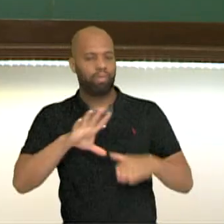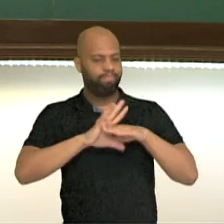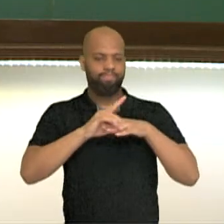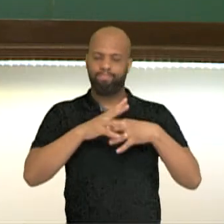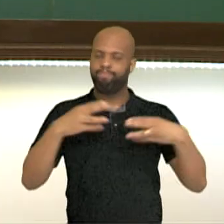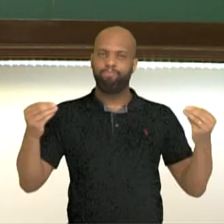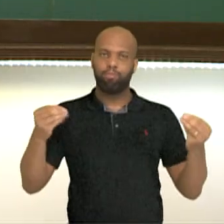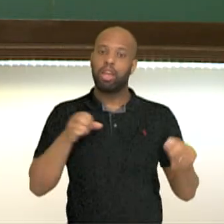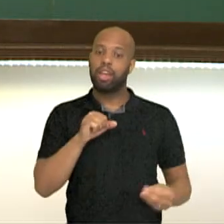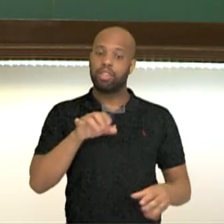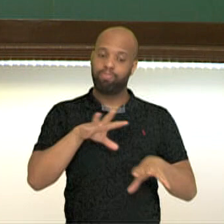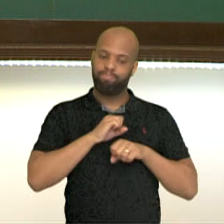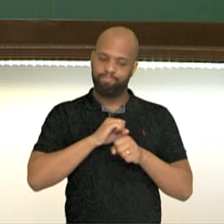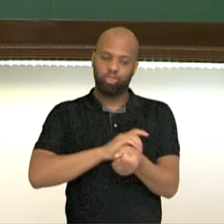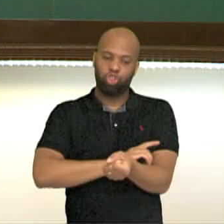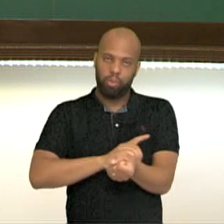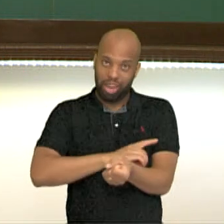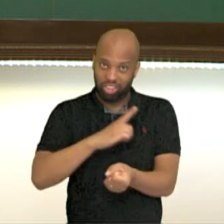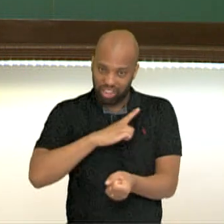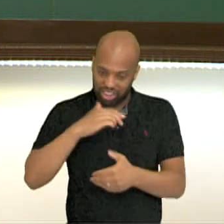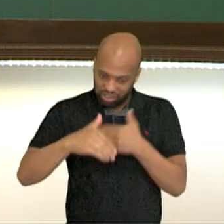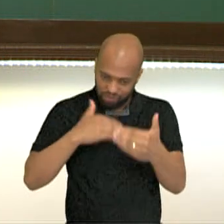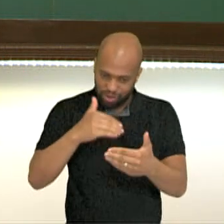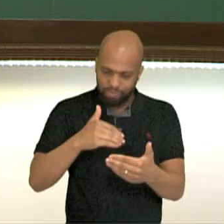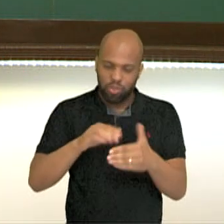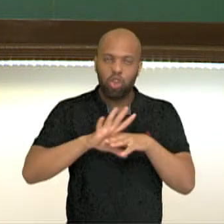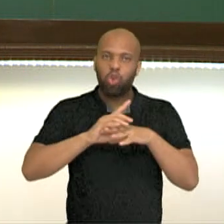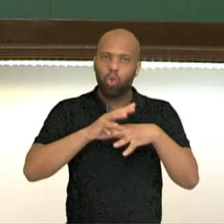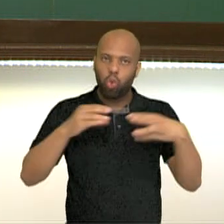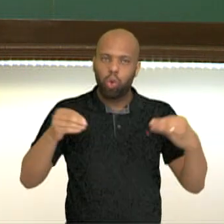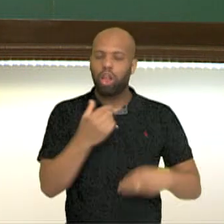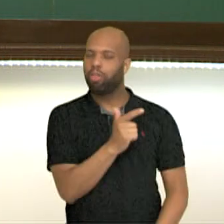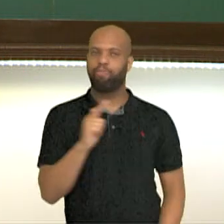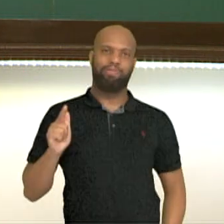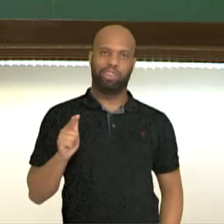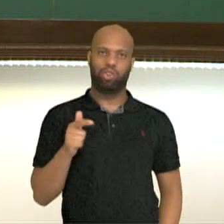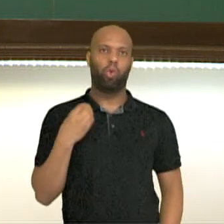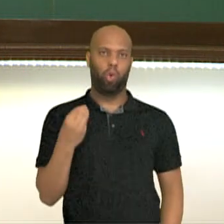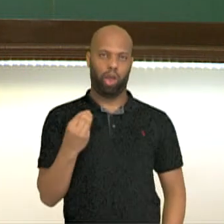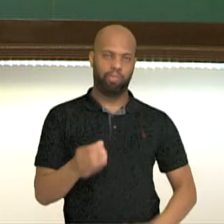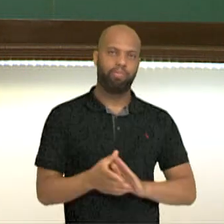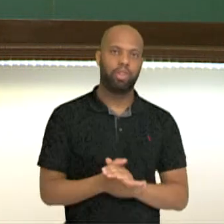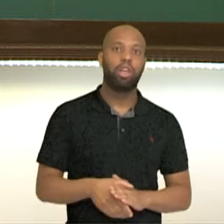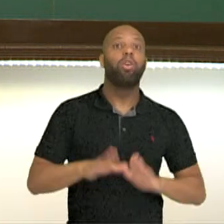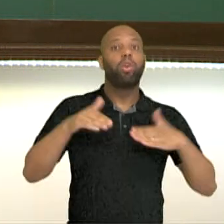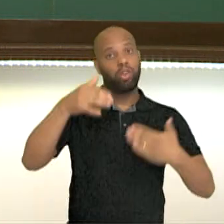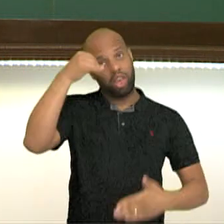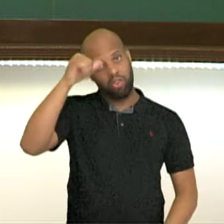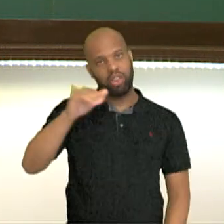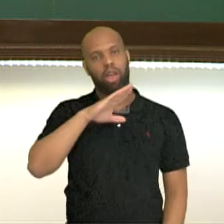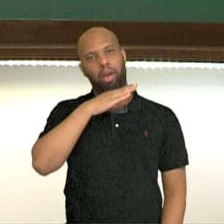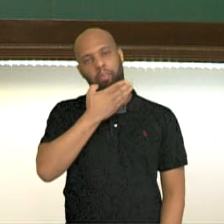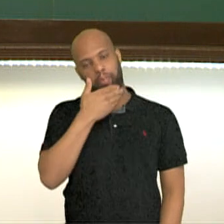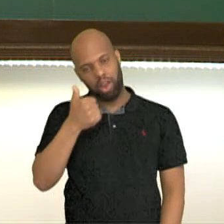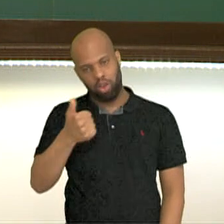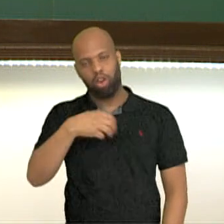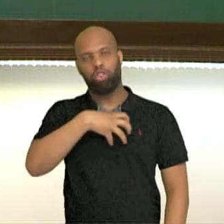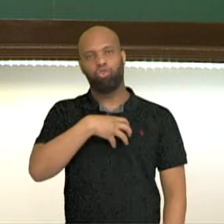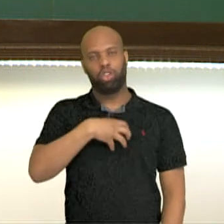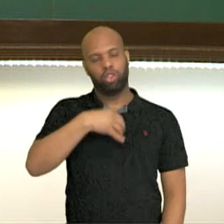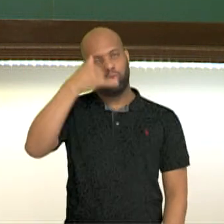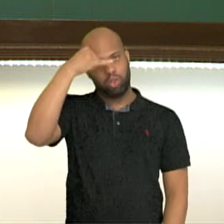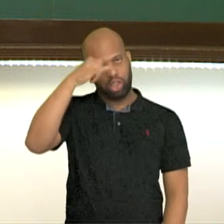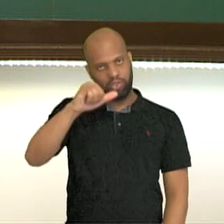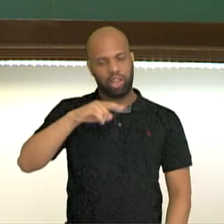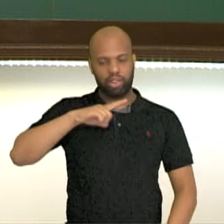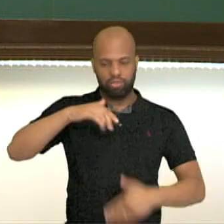ou seja, não há cura, ou seja, não há cura. Precaução e educação para que não